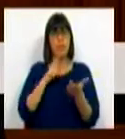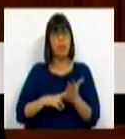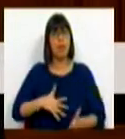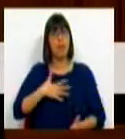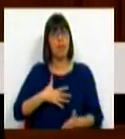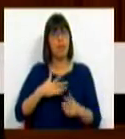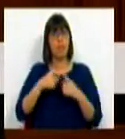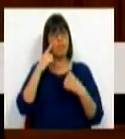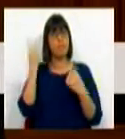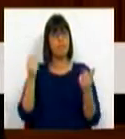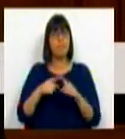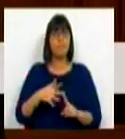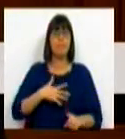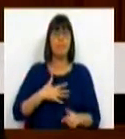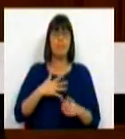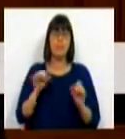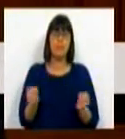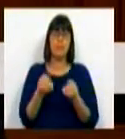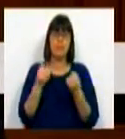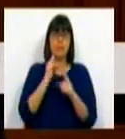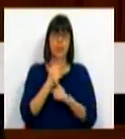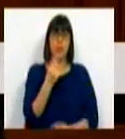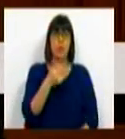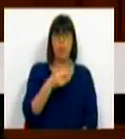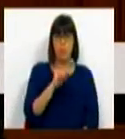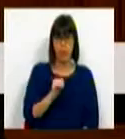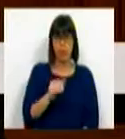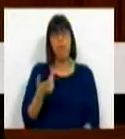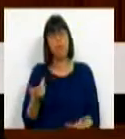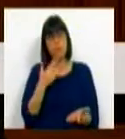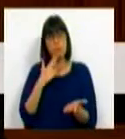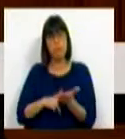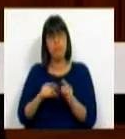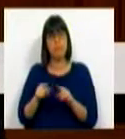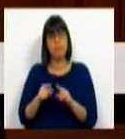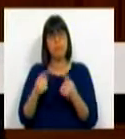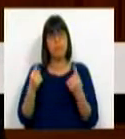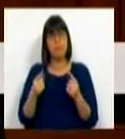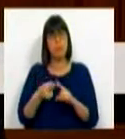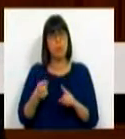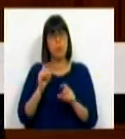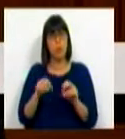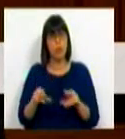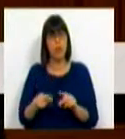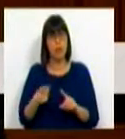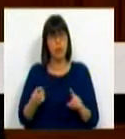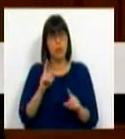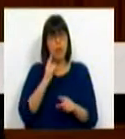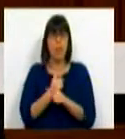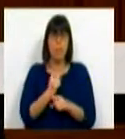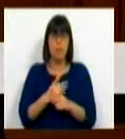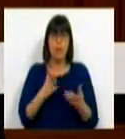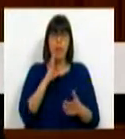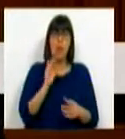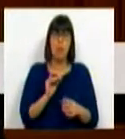quererem estar expostos e no fundo resgatarem as UPs e, portanto, o fundo, não sendo líquido, obviamente, para se manter,